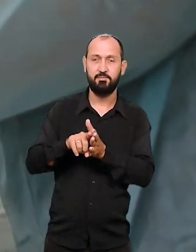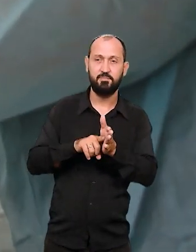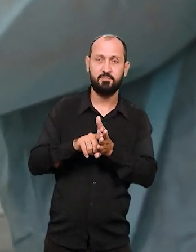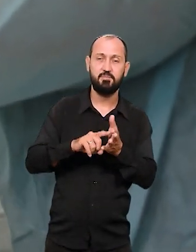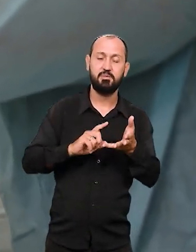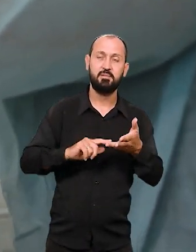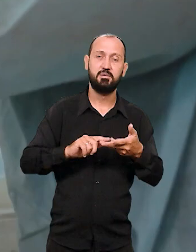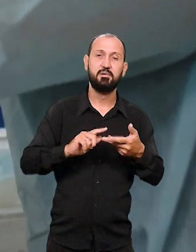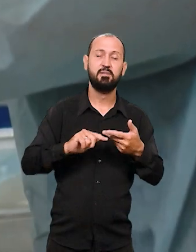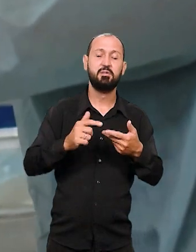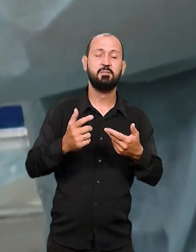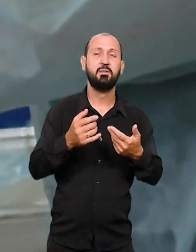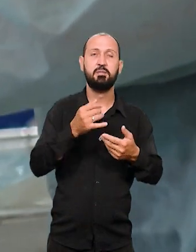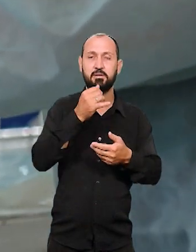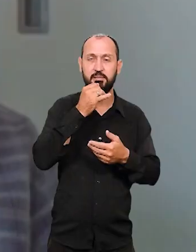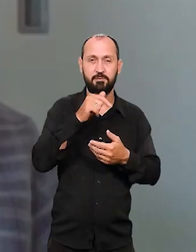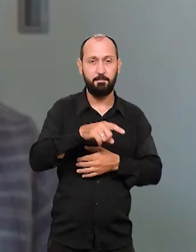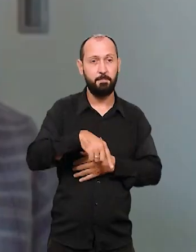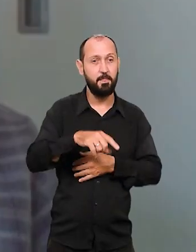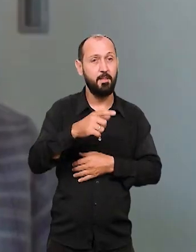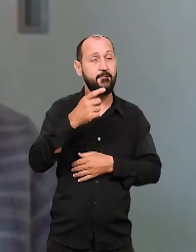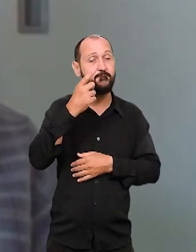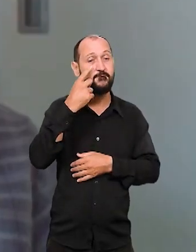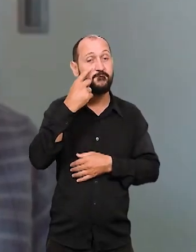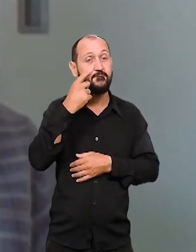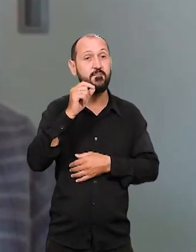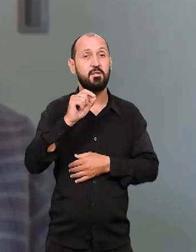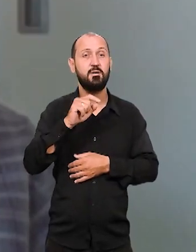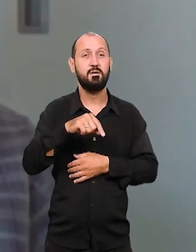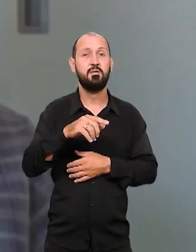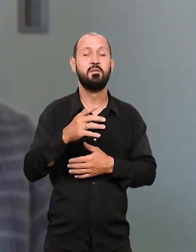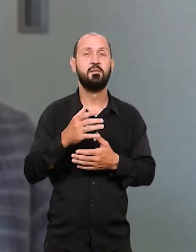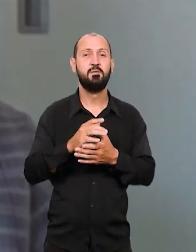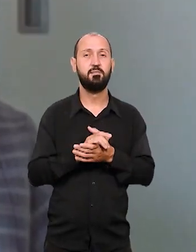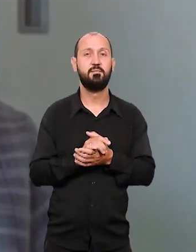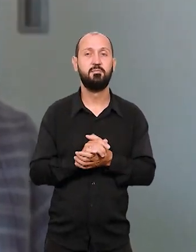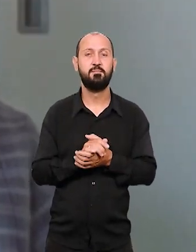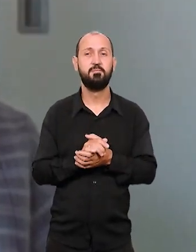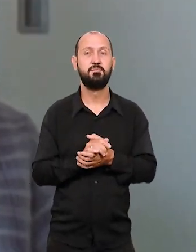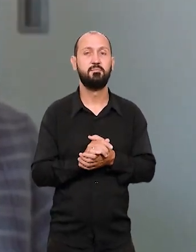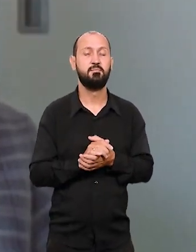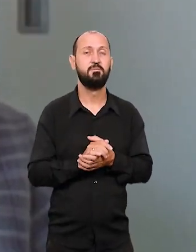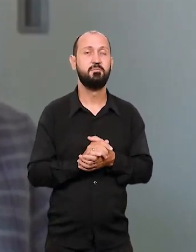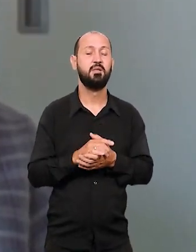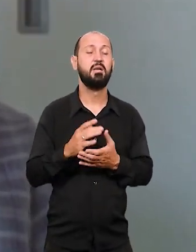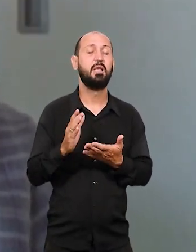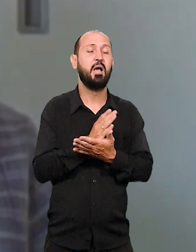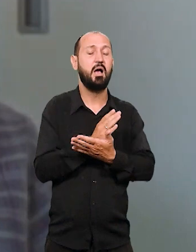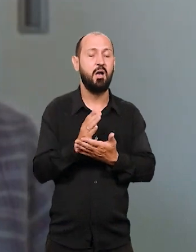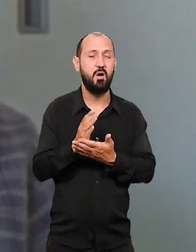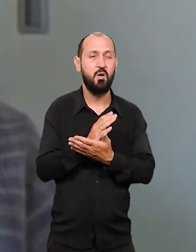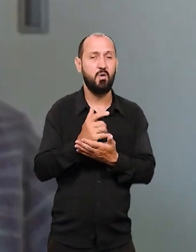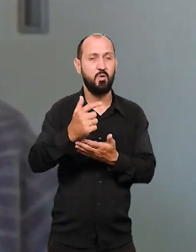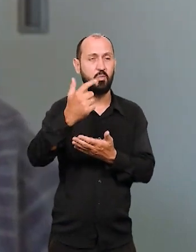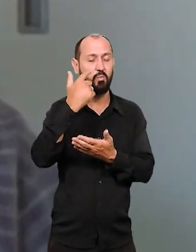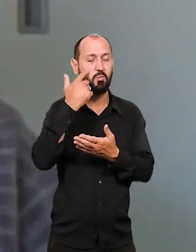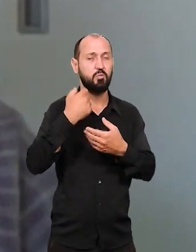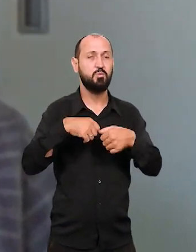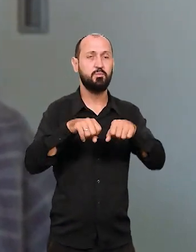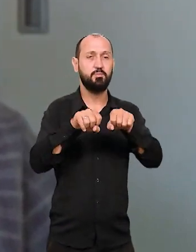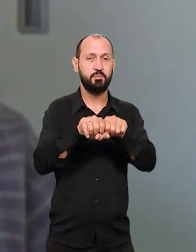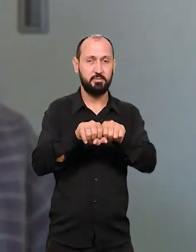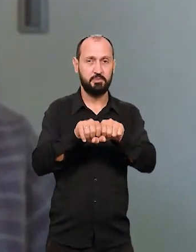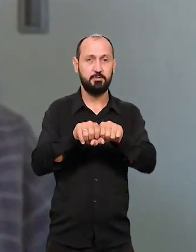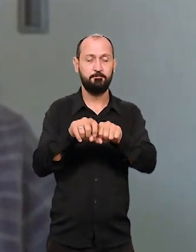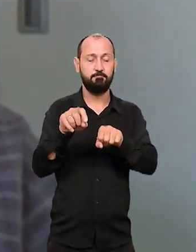mais em bases epidemiológicas, eles verificaram que tinha alguns elos de